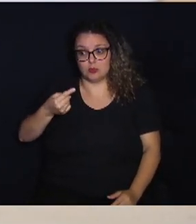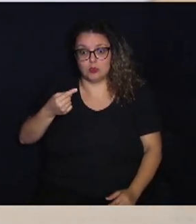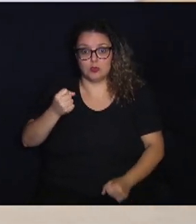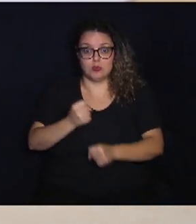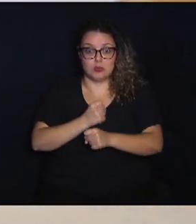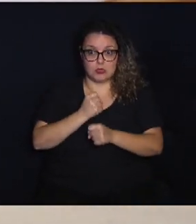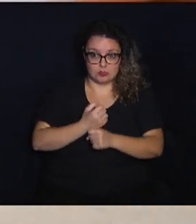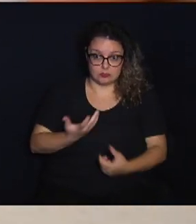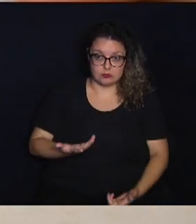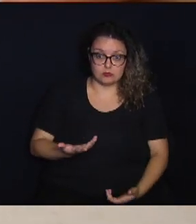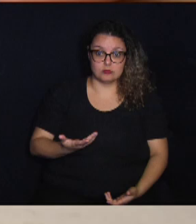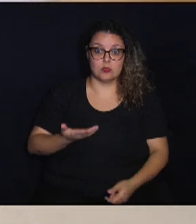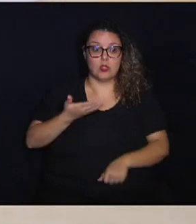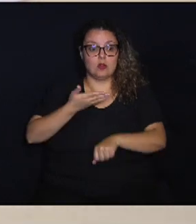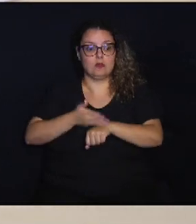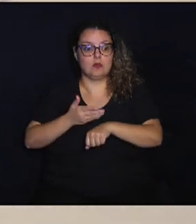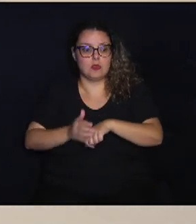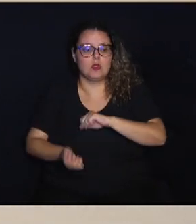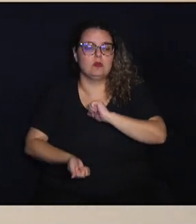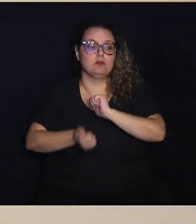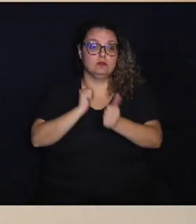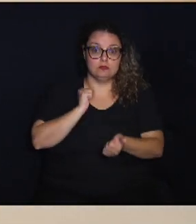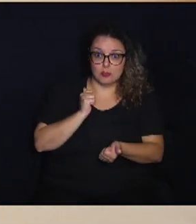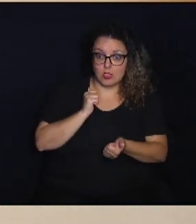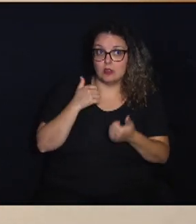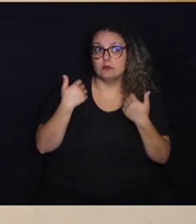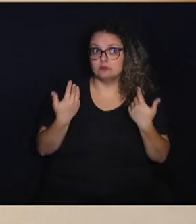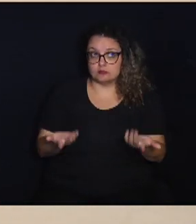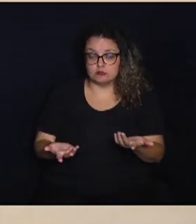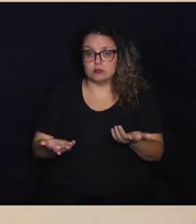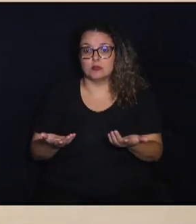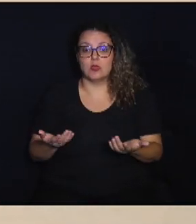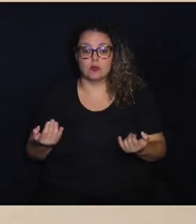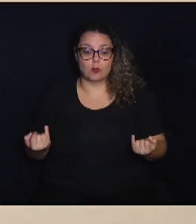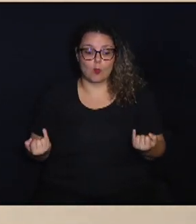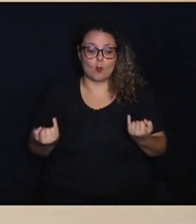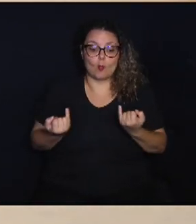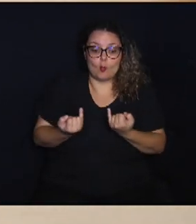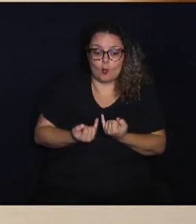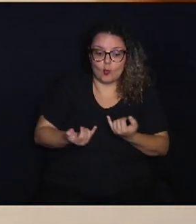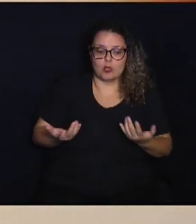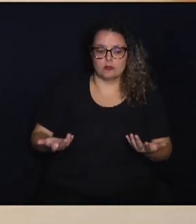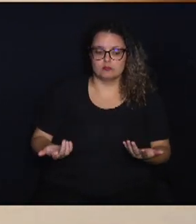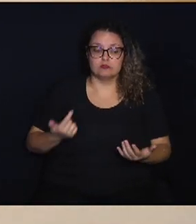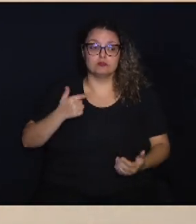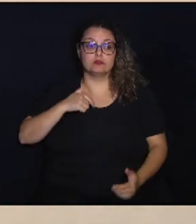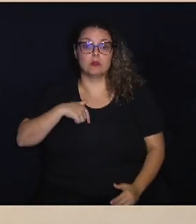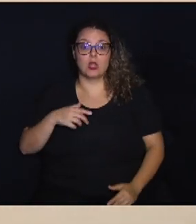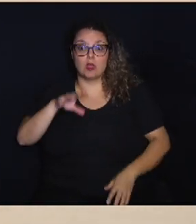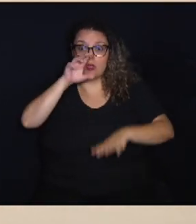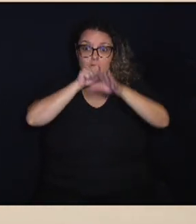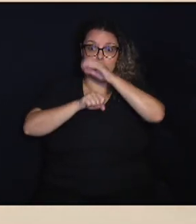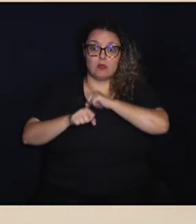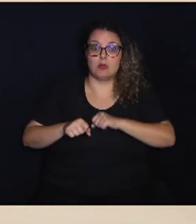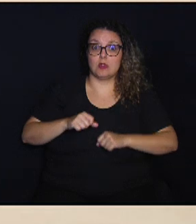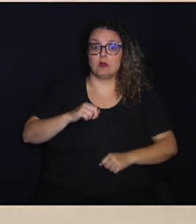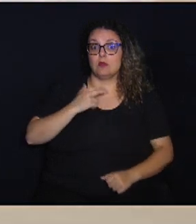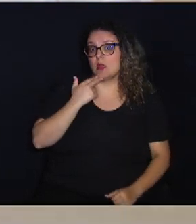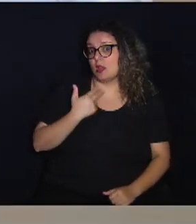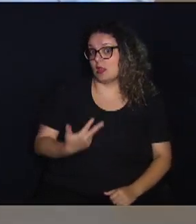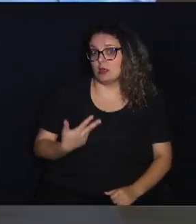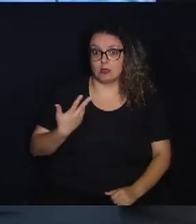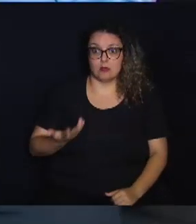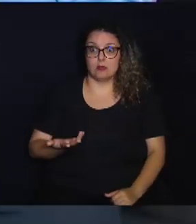vou praticar mais esporte, eu vou perder peso, eu vou aprender um idioma, eu